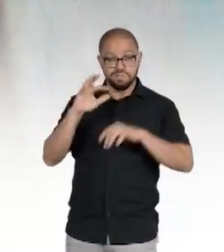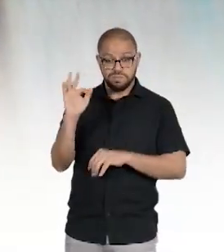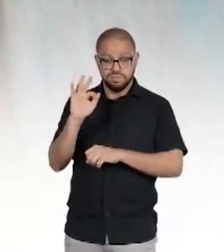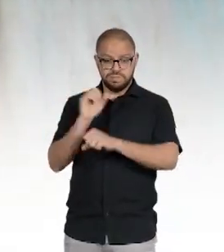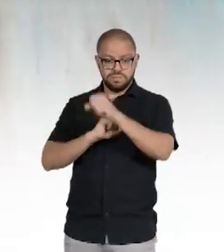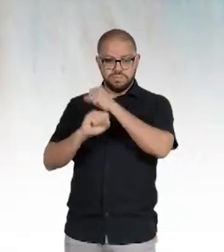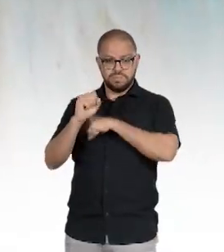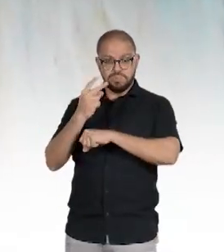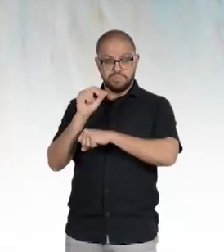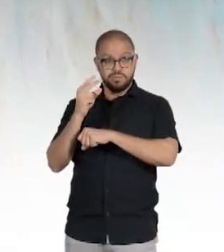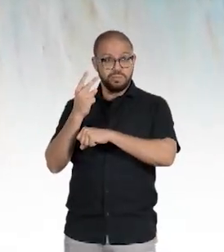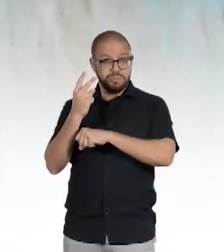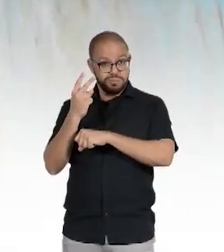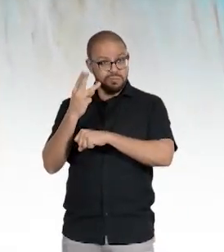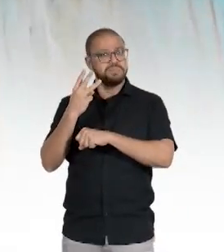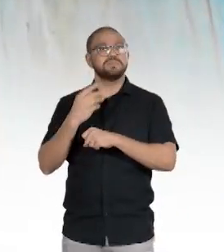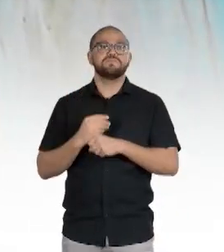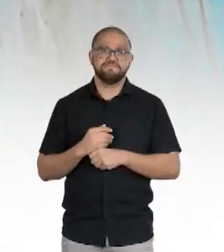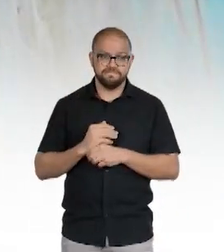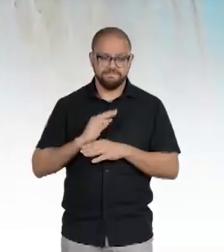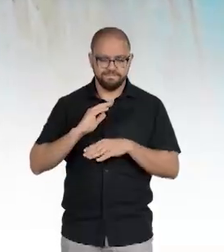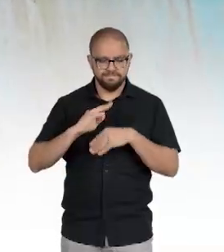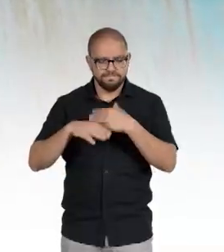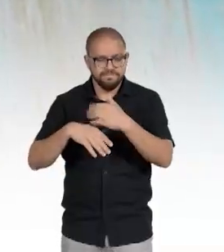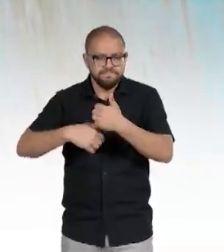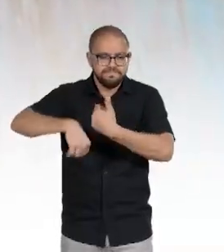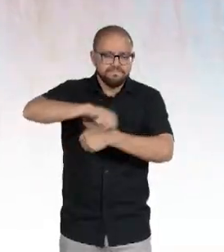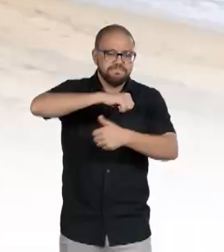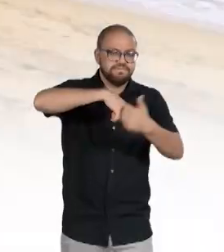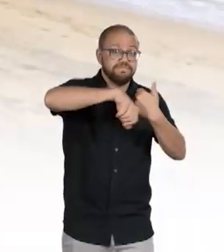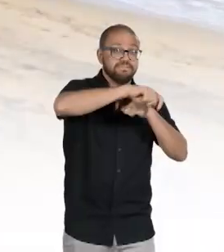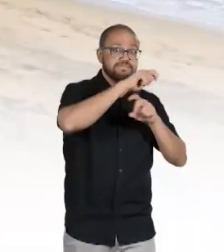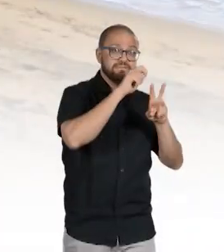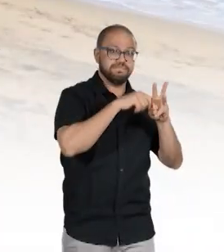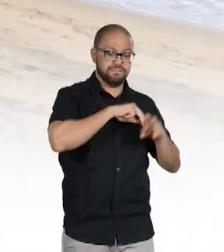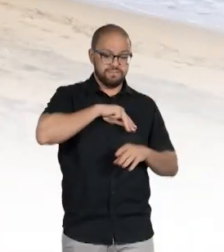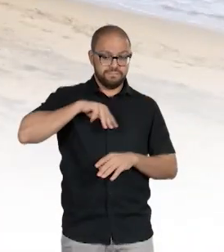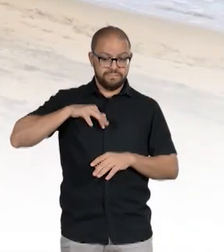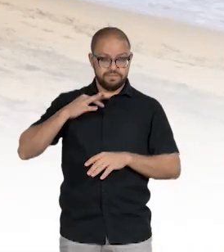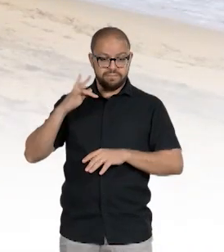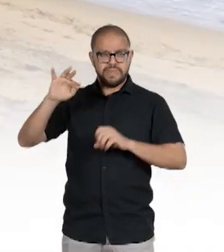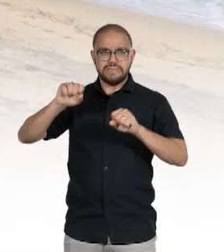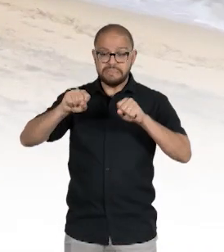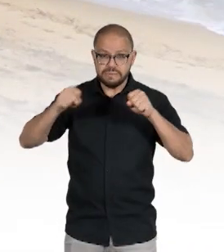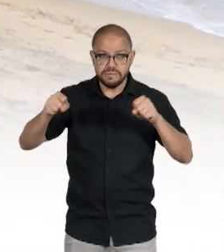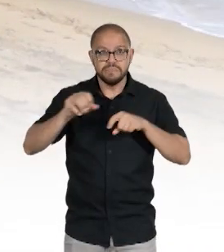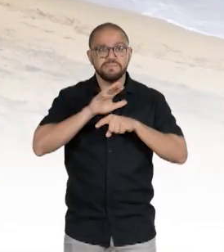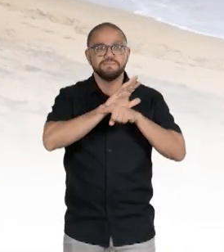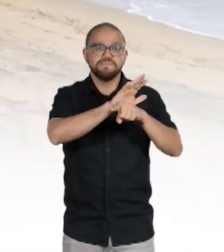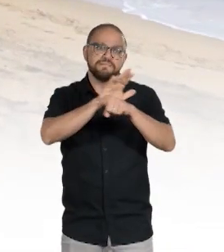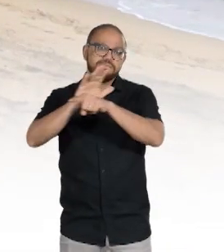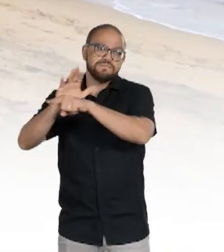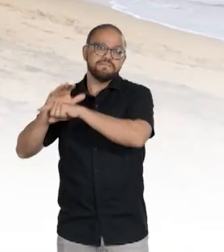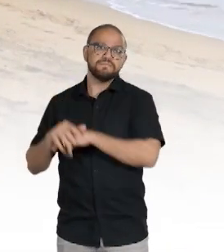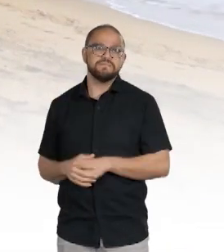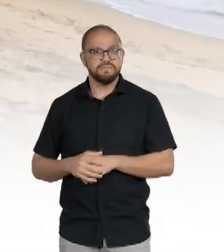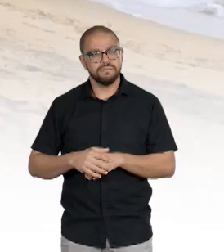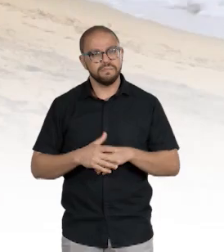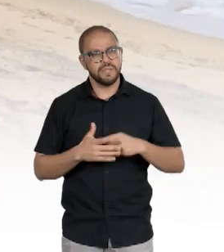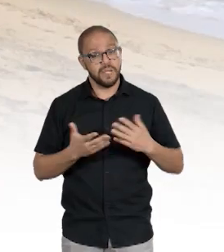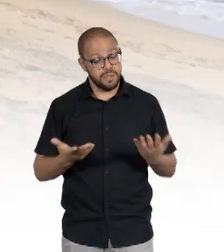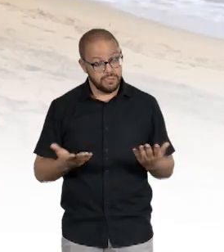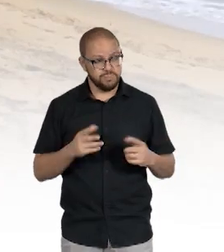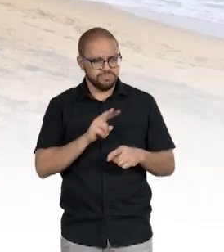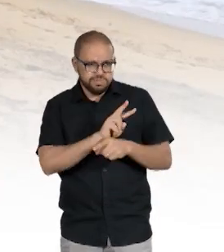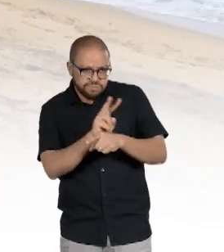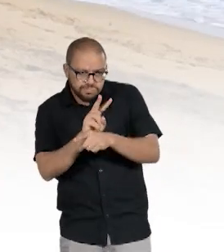de 2023, deve mudar em poucos meses. O Ministério Público Federal tem atuado em várias frentes, tanto